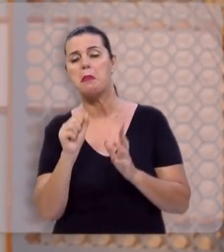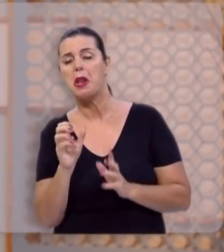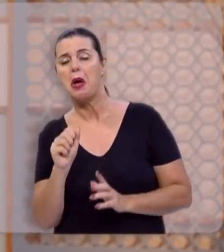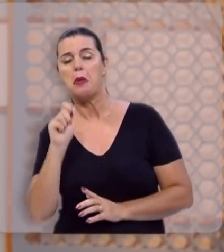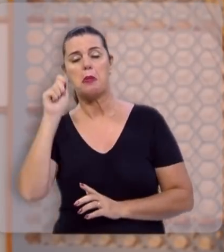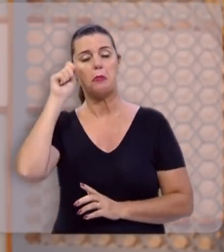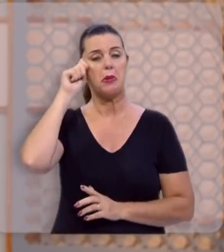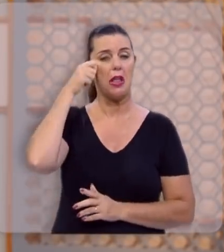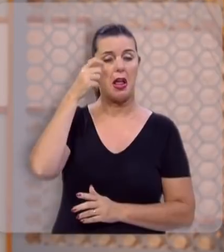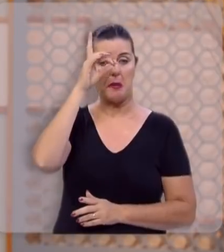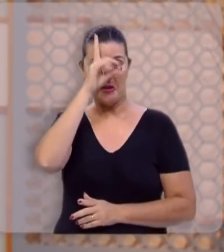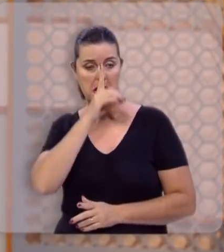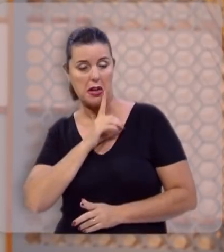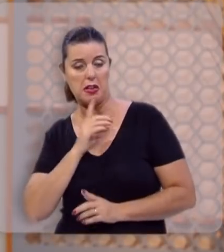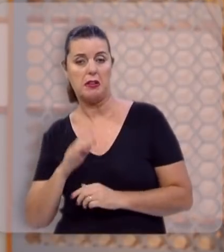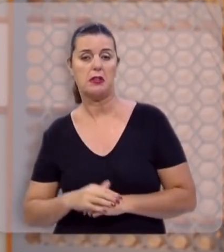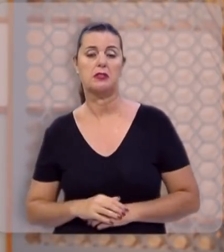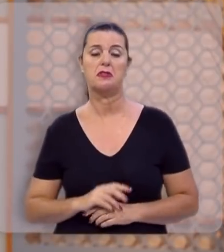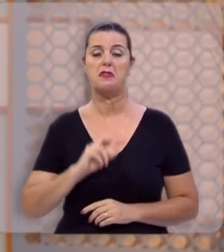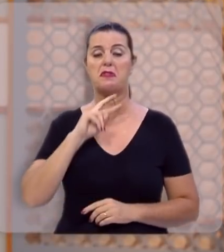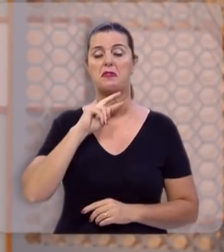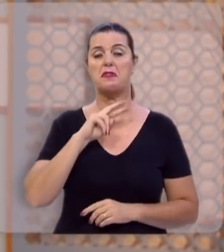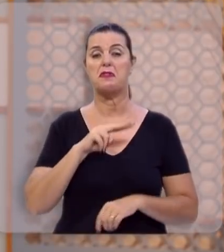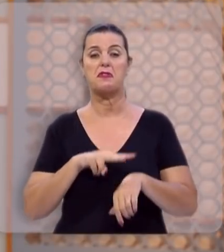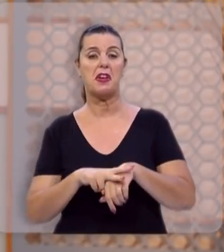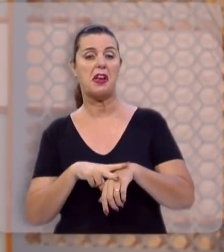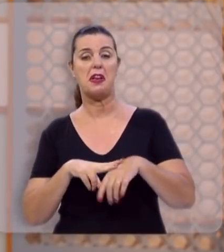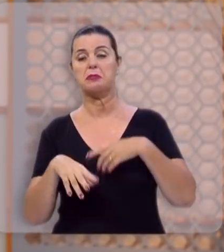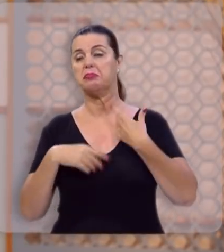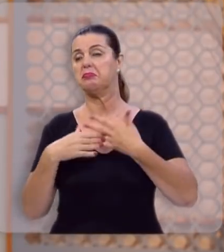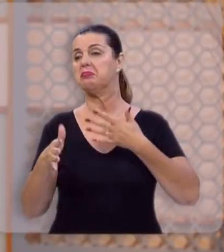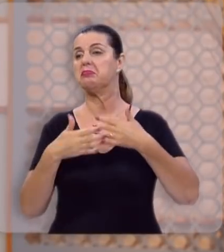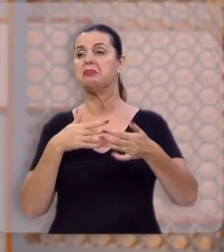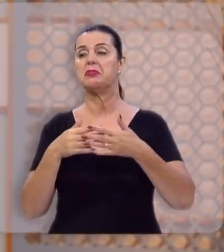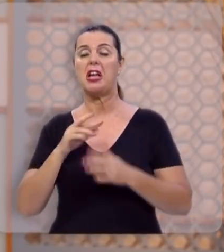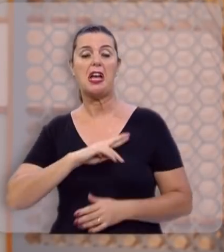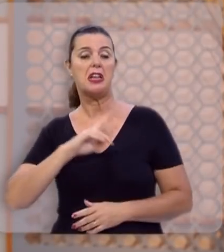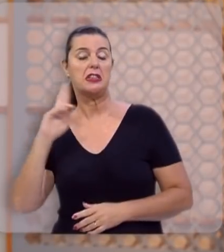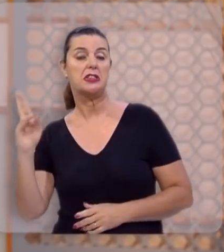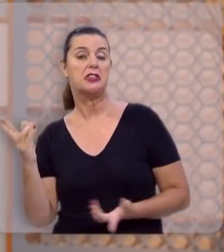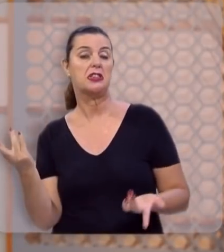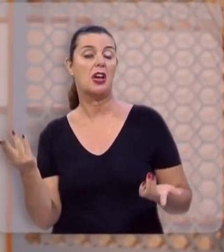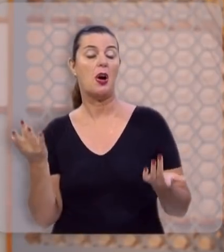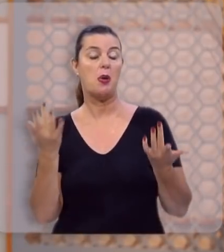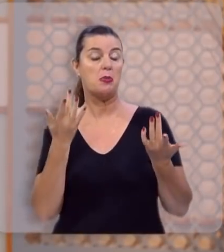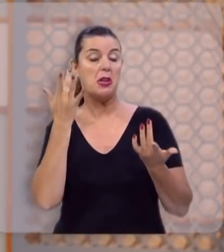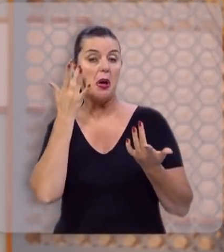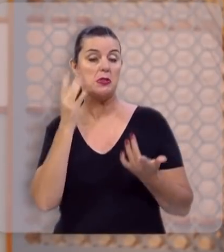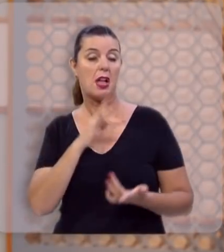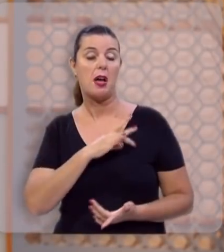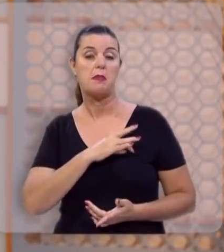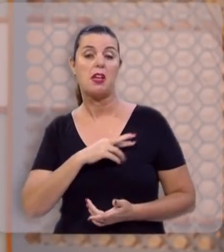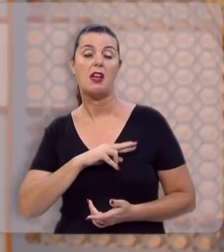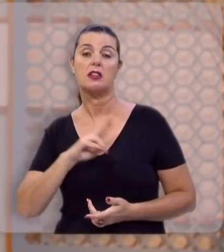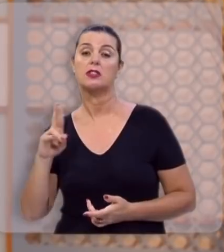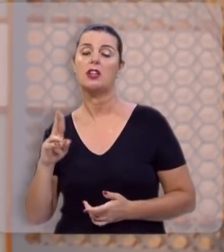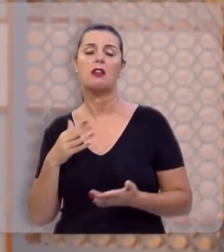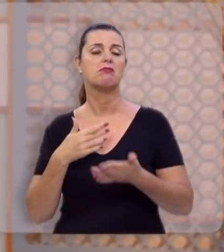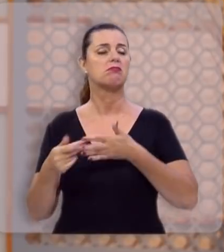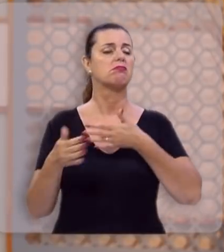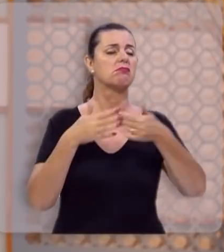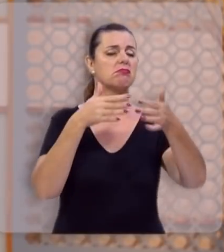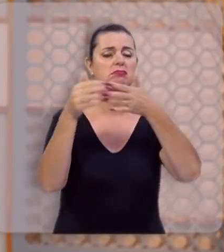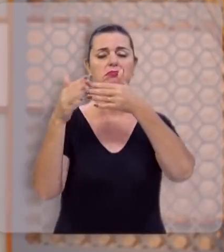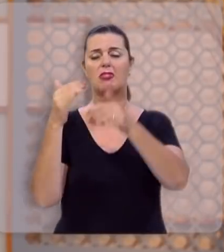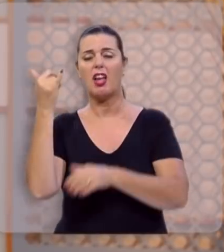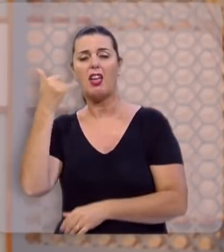ser amarelo, você pode ser pardo, você pode ser negro, você pode ser religioso, você pode ser não religioso. Não importa a idade